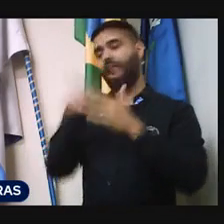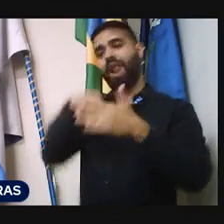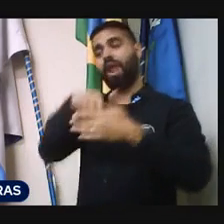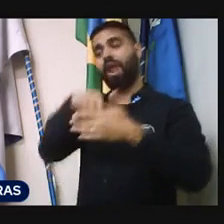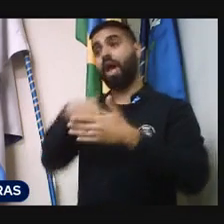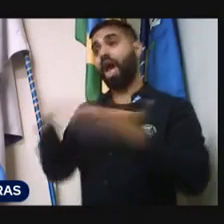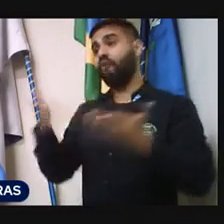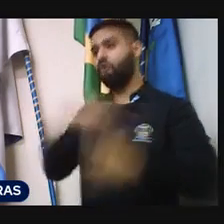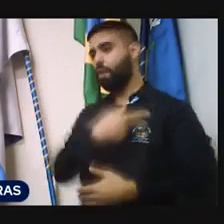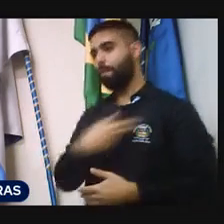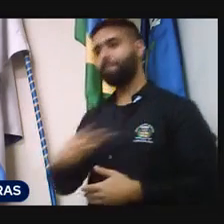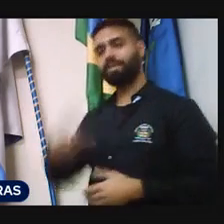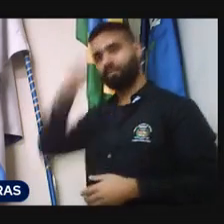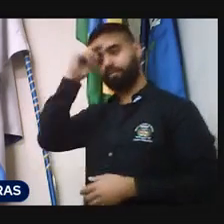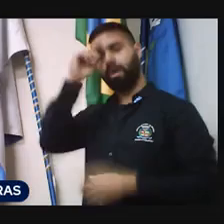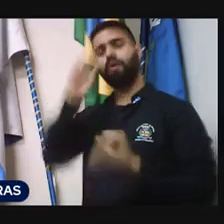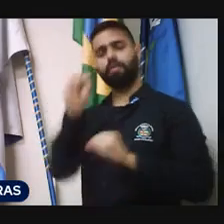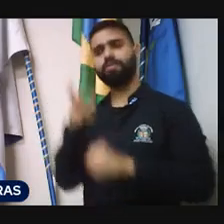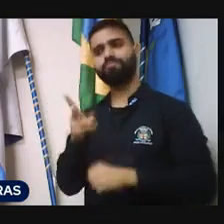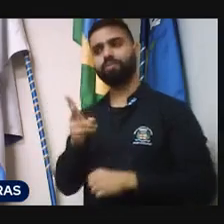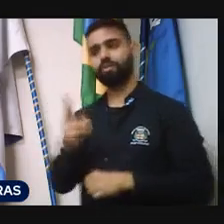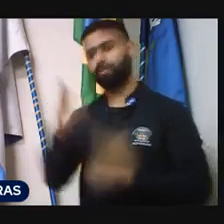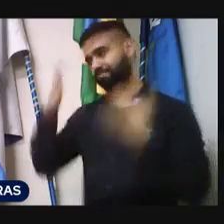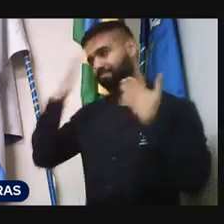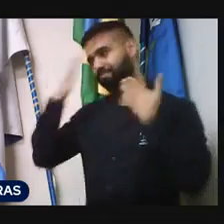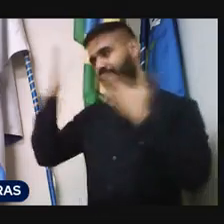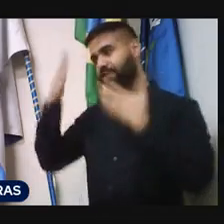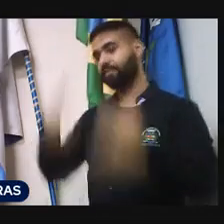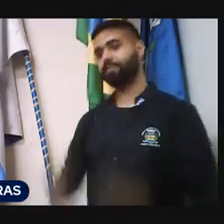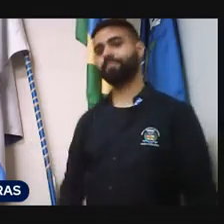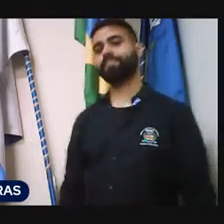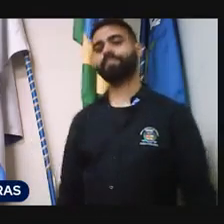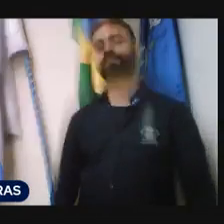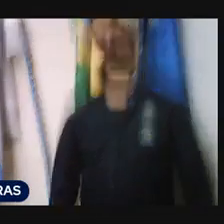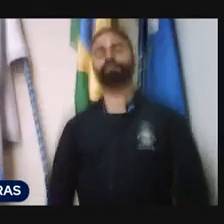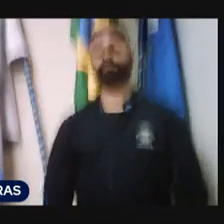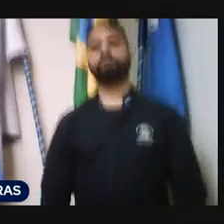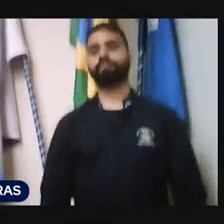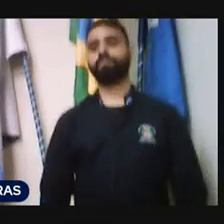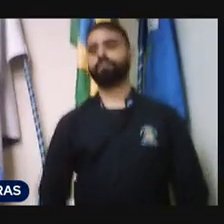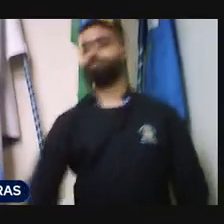presente do hospital ele possa conseguir a gente muito obrigado a